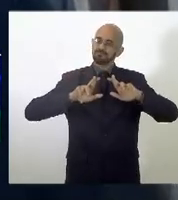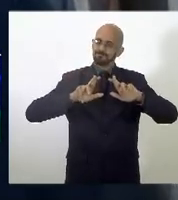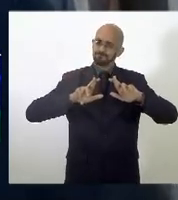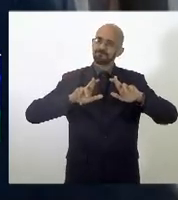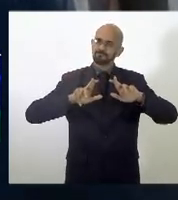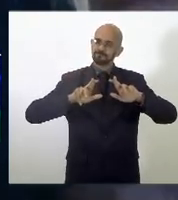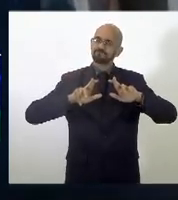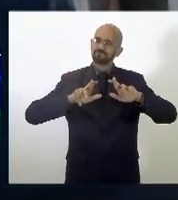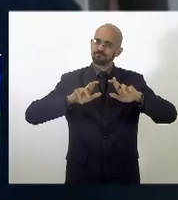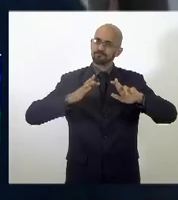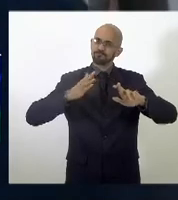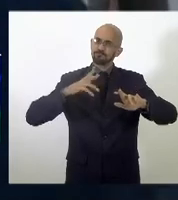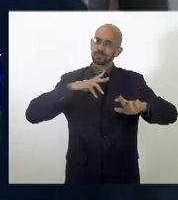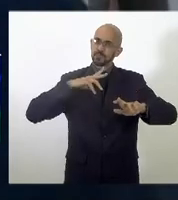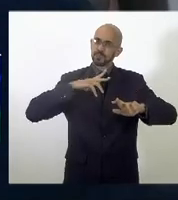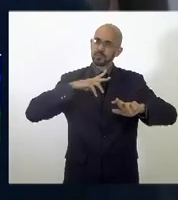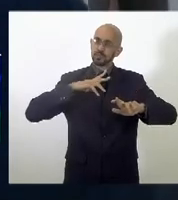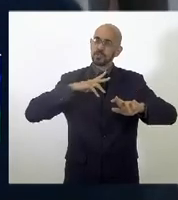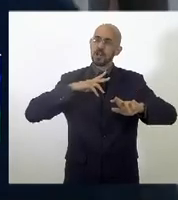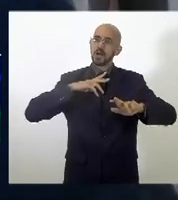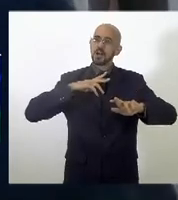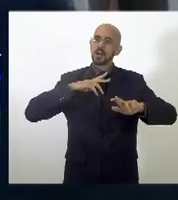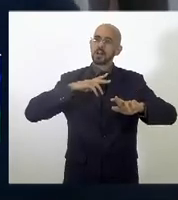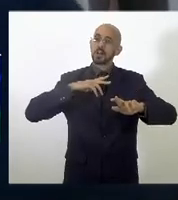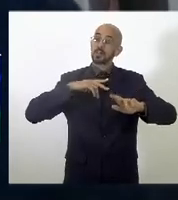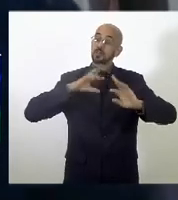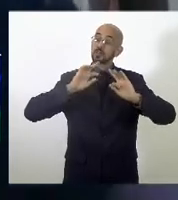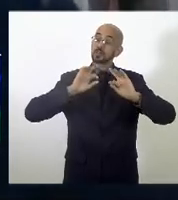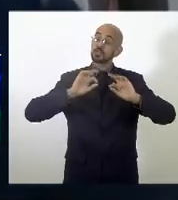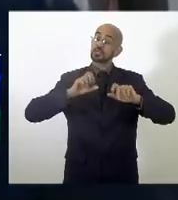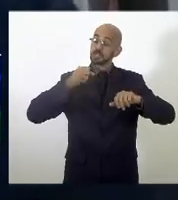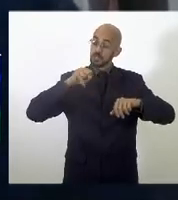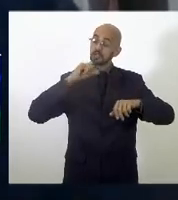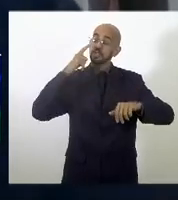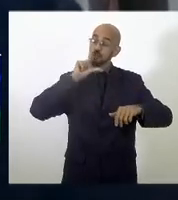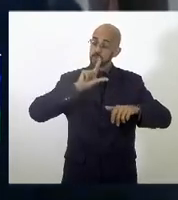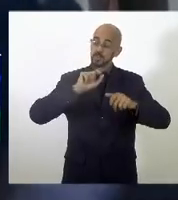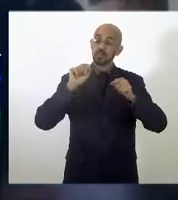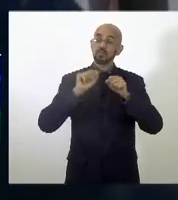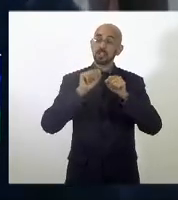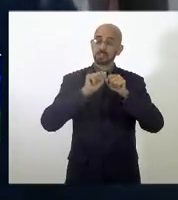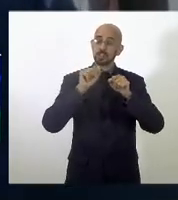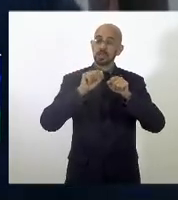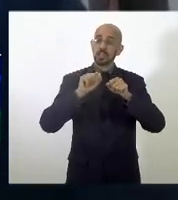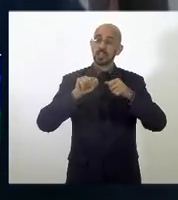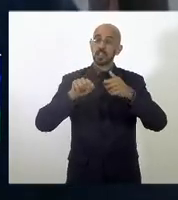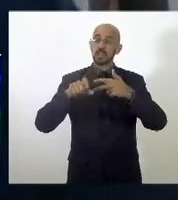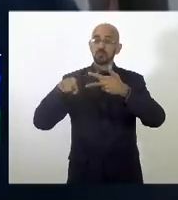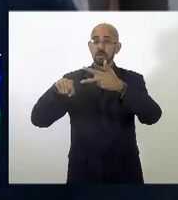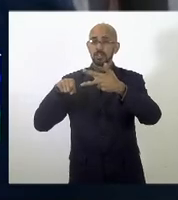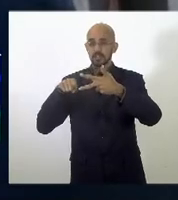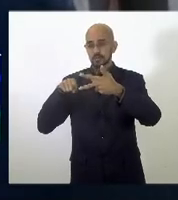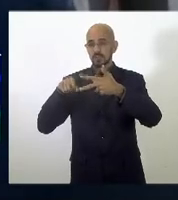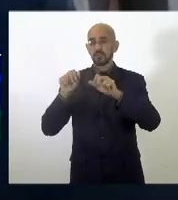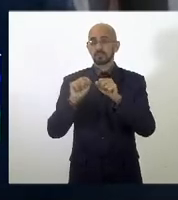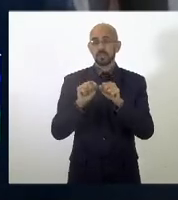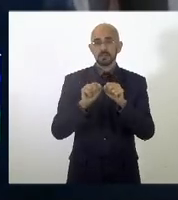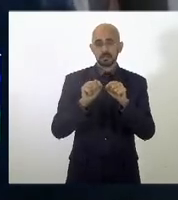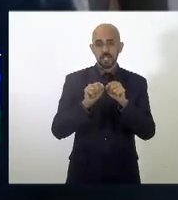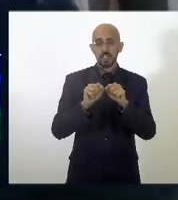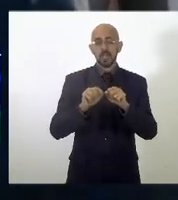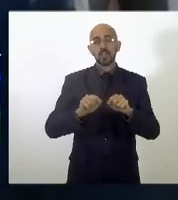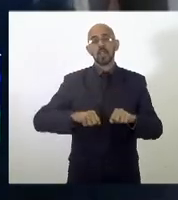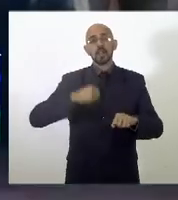teu projeto, a gente brigando para fazer o cumpra-se dele, que a gente consiga reviver experiências como essas que eu